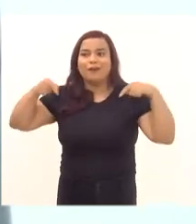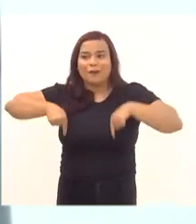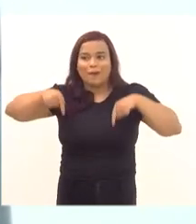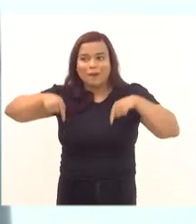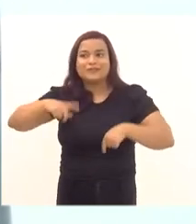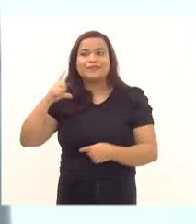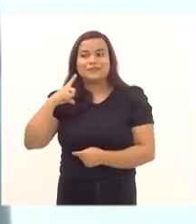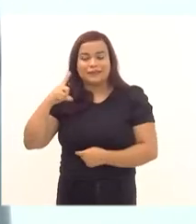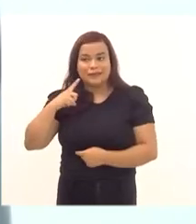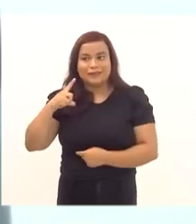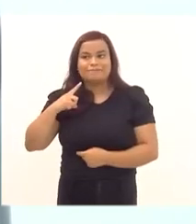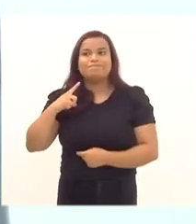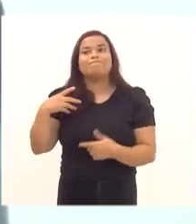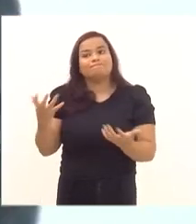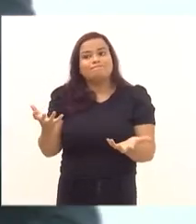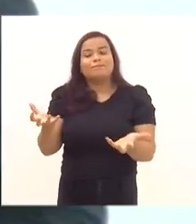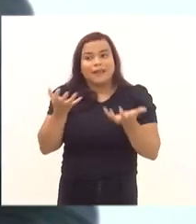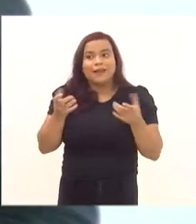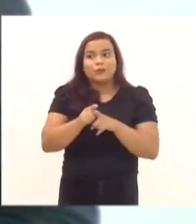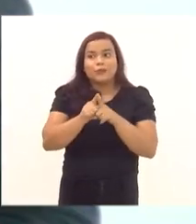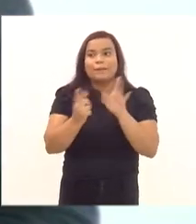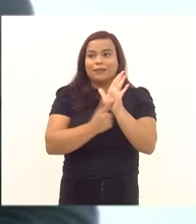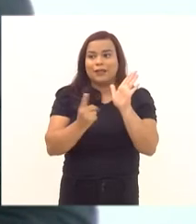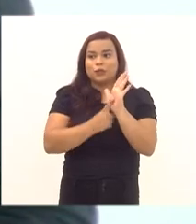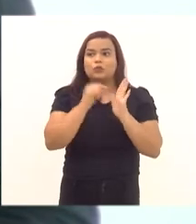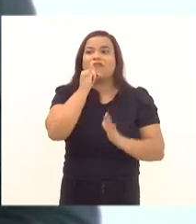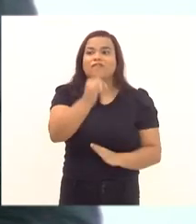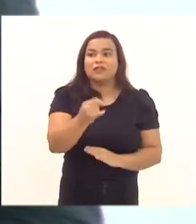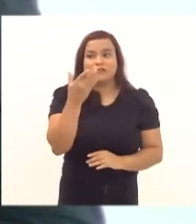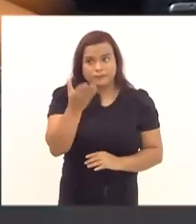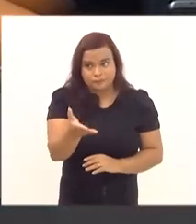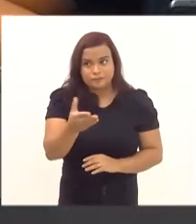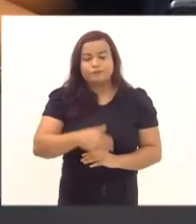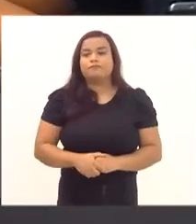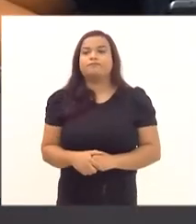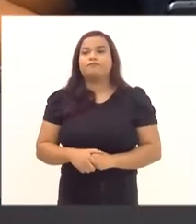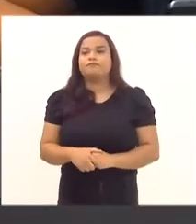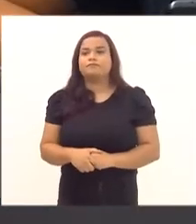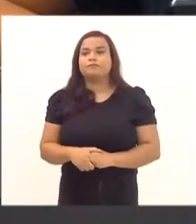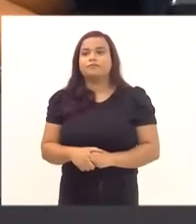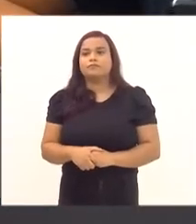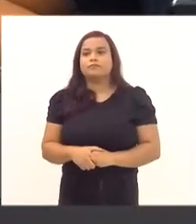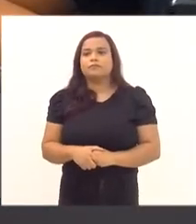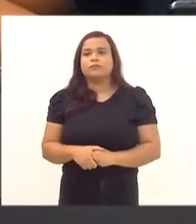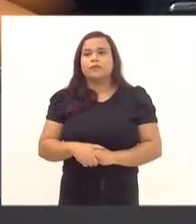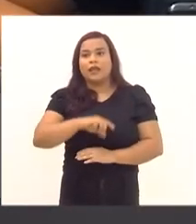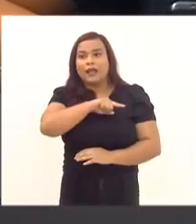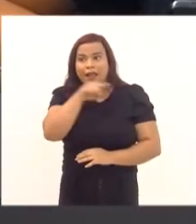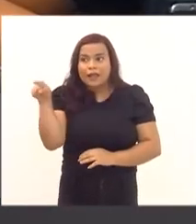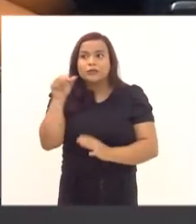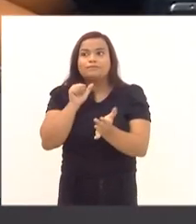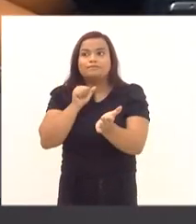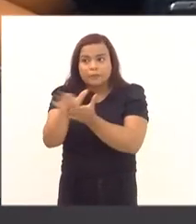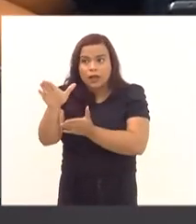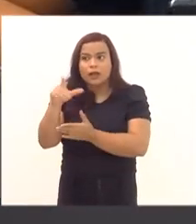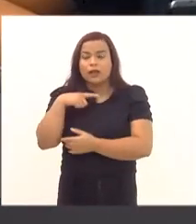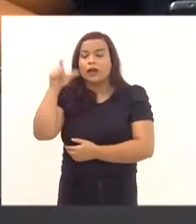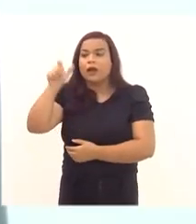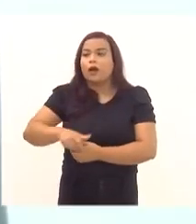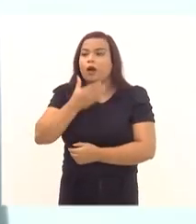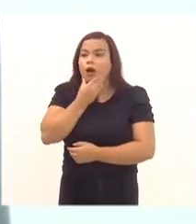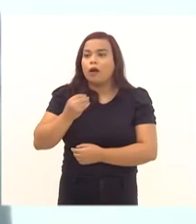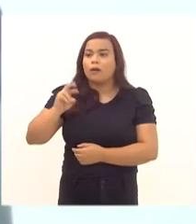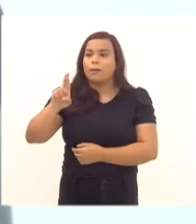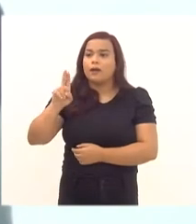a essa também essa denúncia o quando eles quando eles demitem Rubem confete